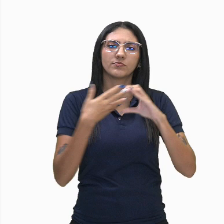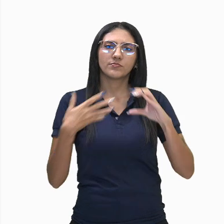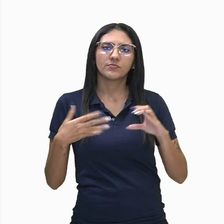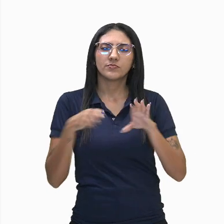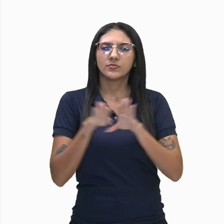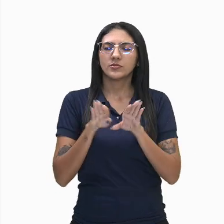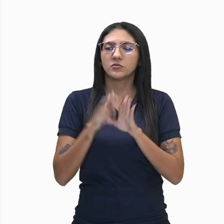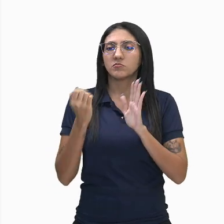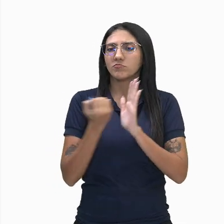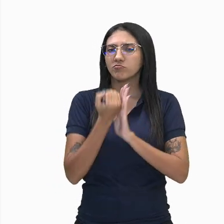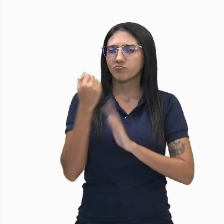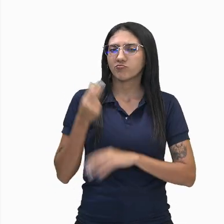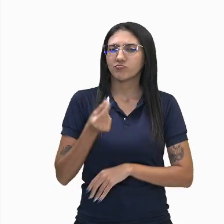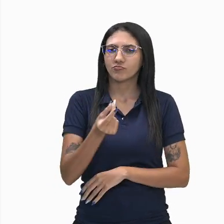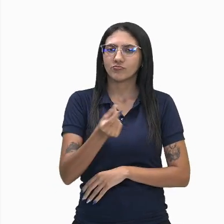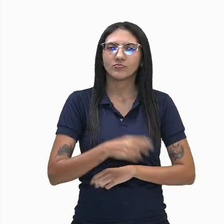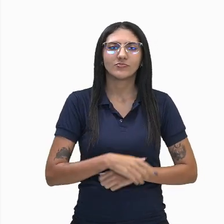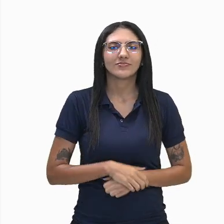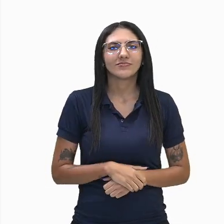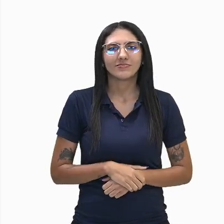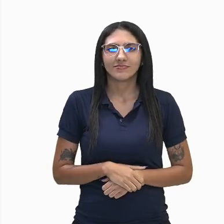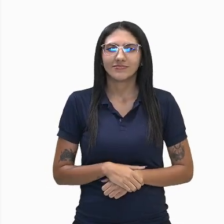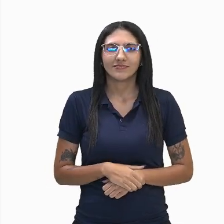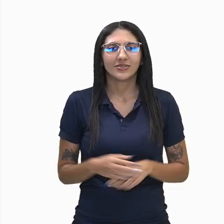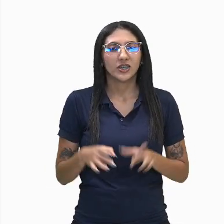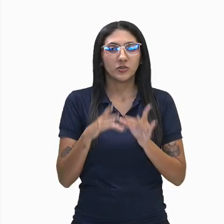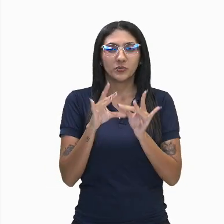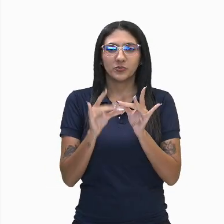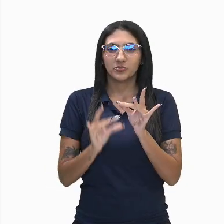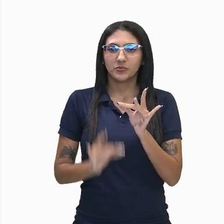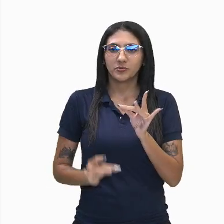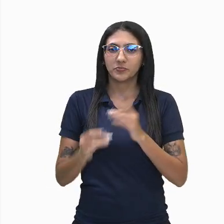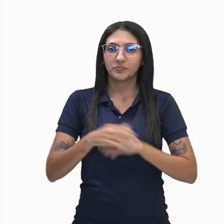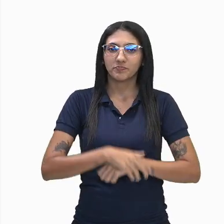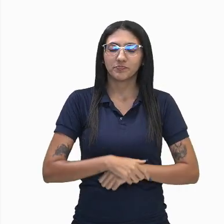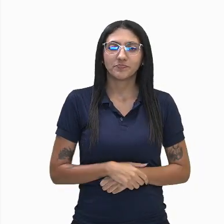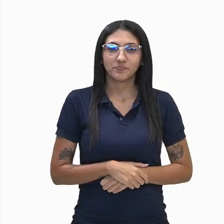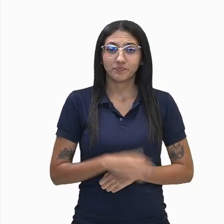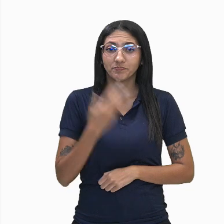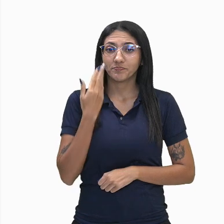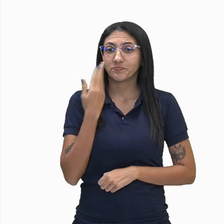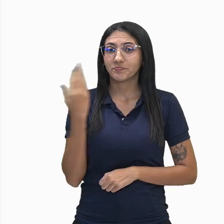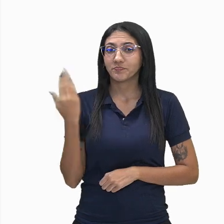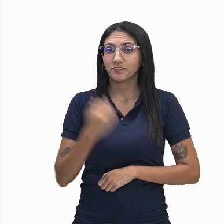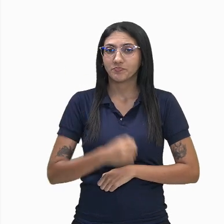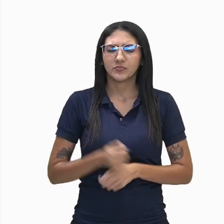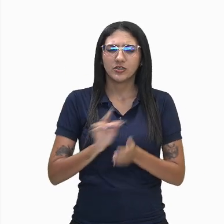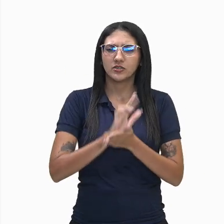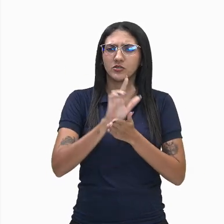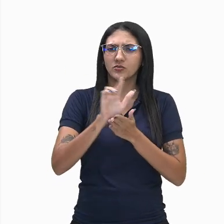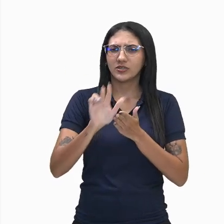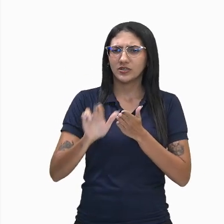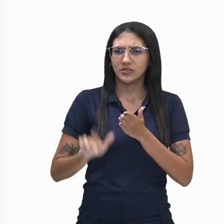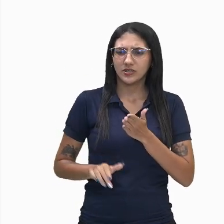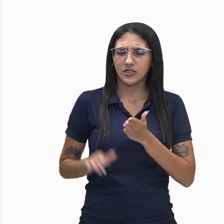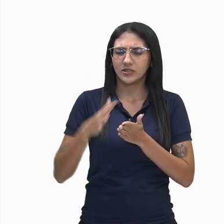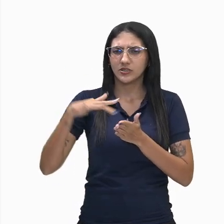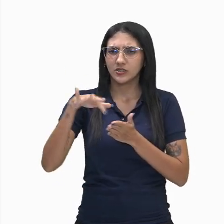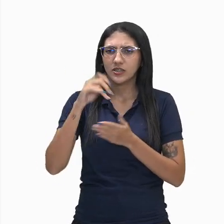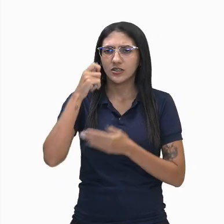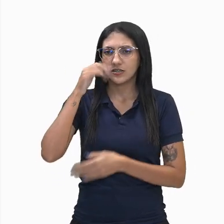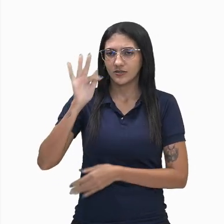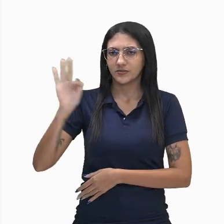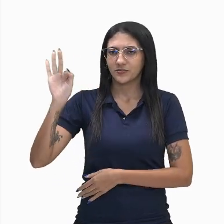legados duradouros. E no nosso detalhamento nós temos o seguinte: a diversidade dos reinos